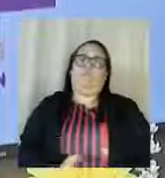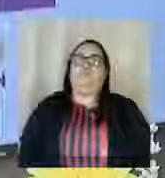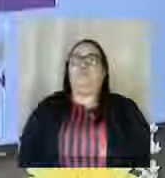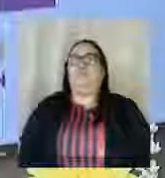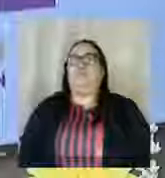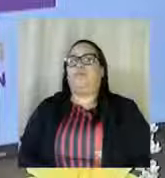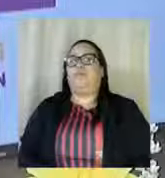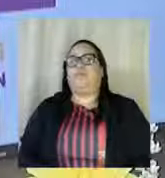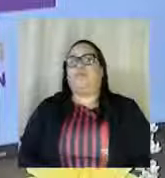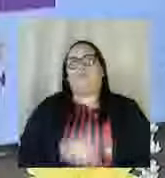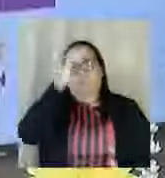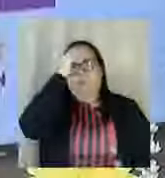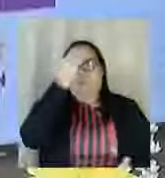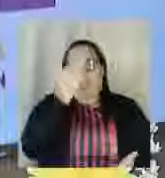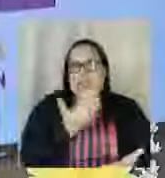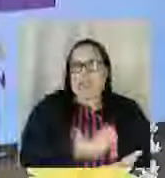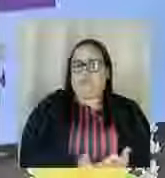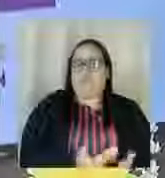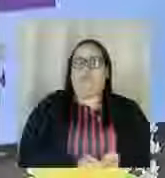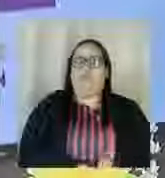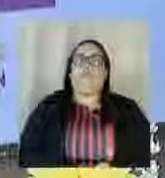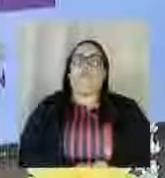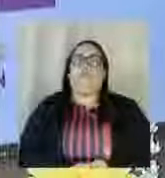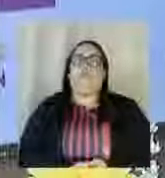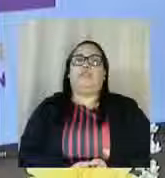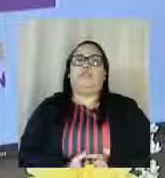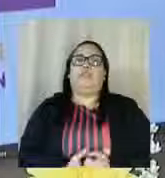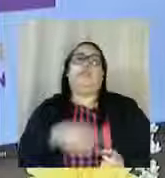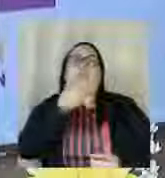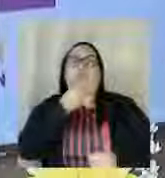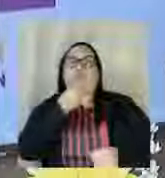Acredito, se não Caetano Veloso, Chico Buarque, se não me falha a